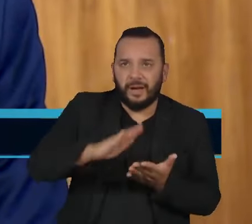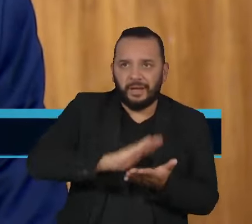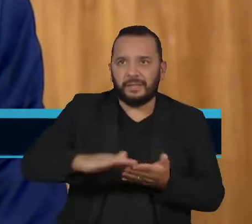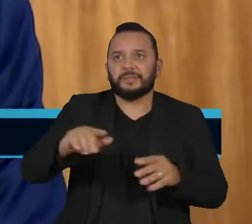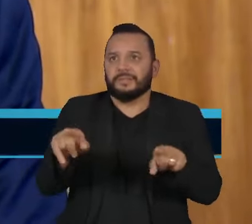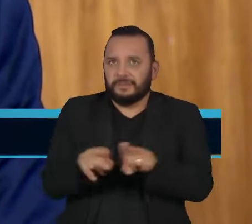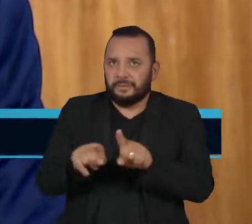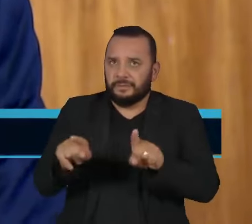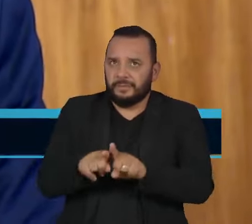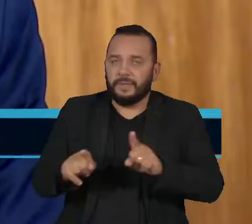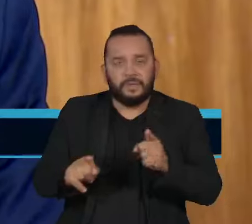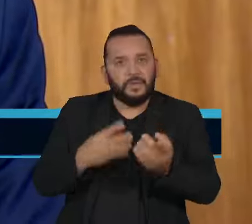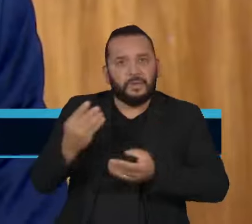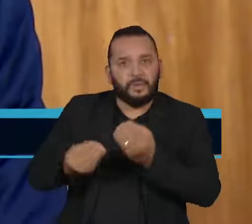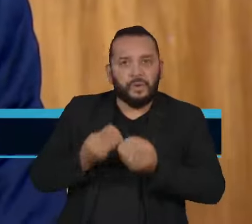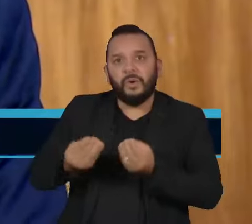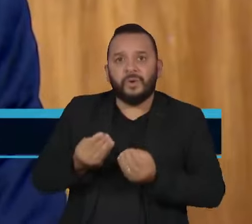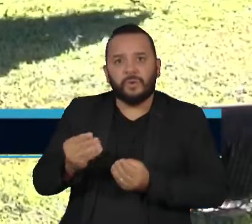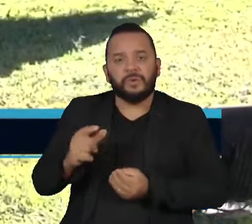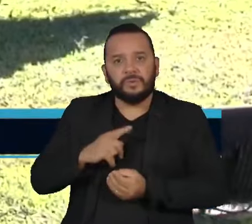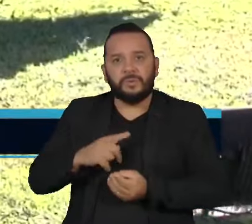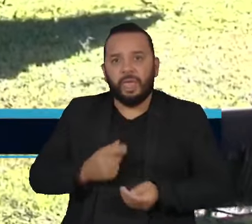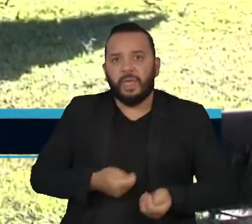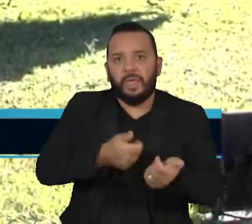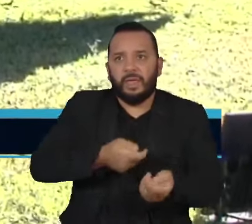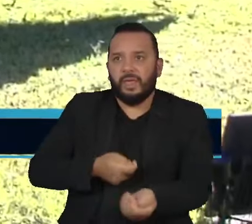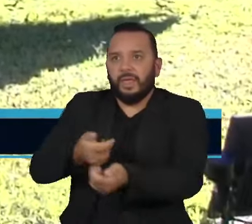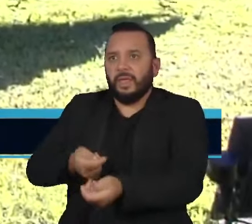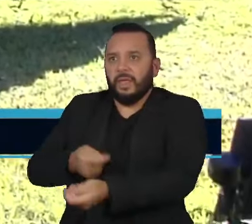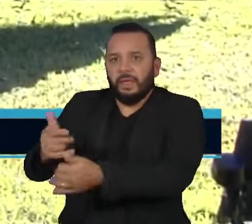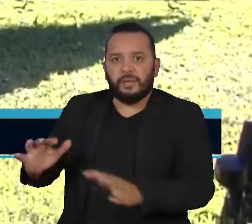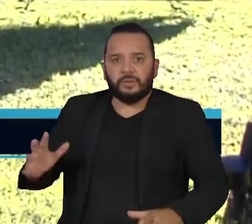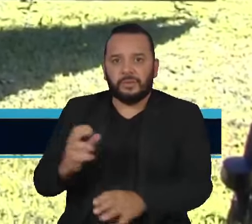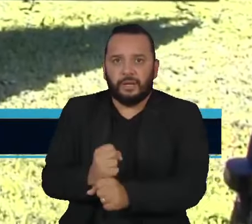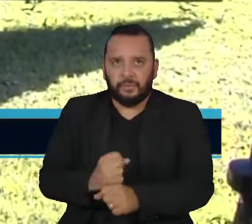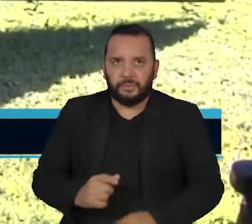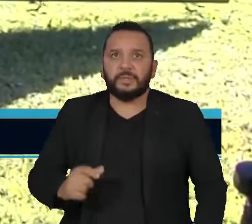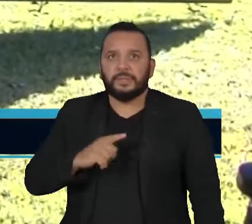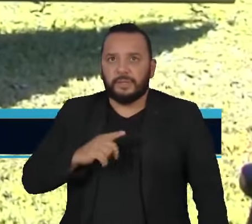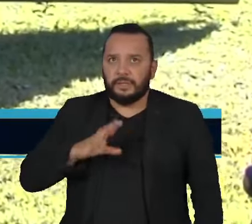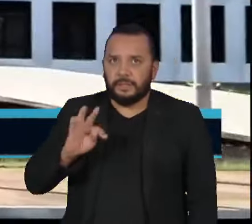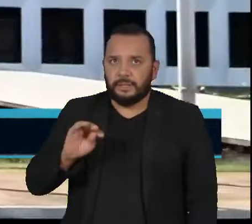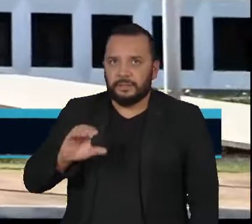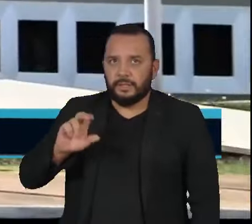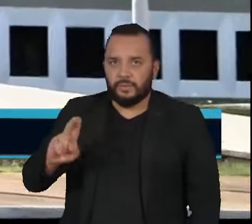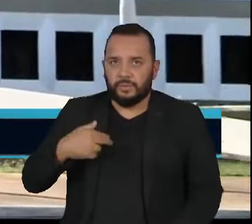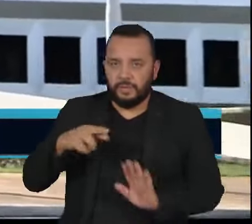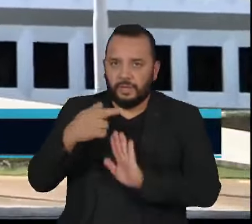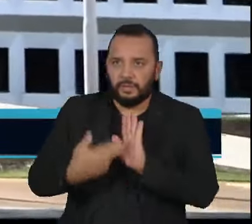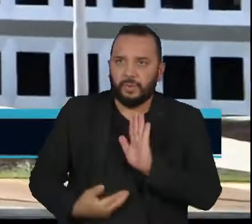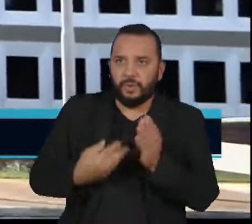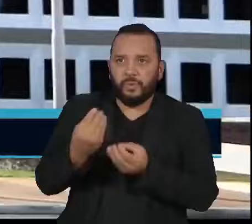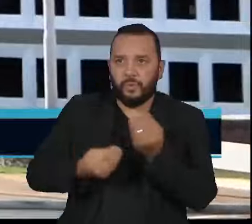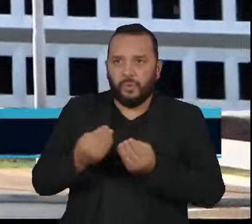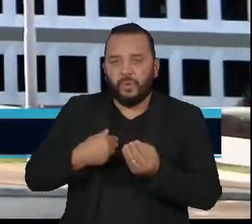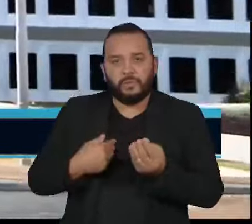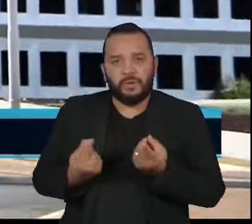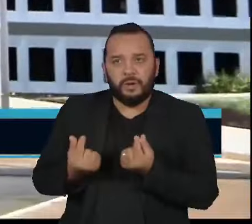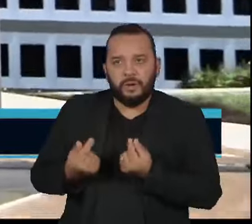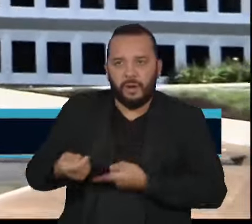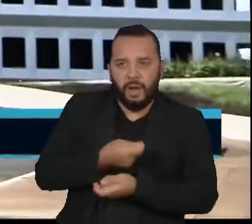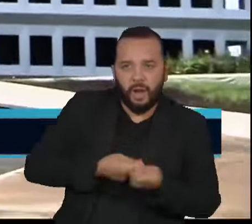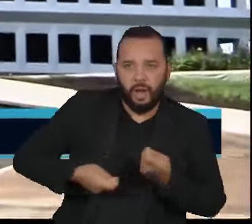evolução do patamar de renúncias. Um relatório do Tribunal de Contas da União sobre a movimentação financeira